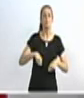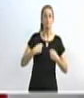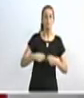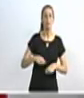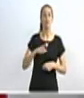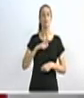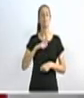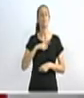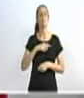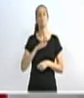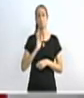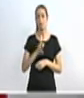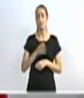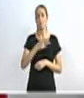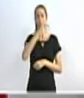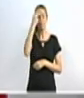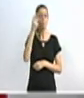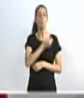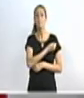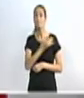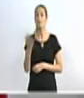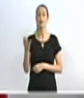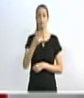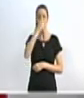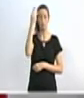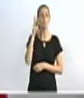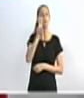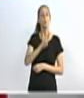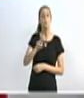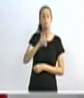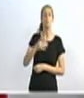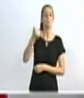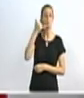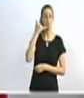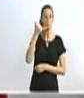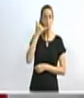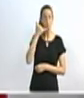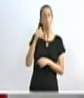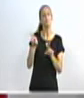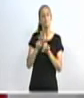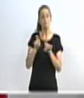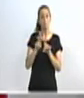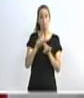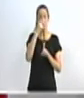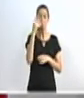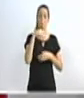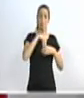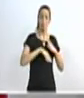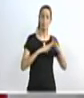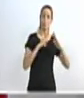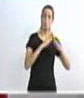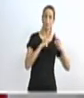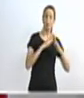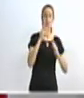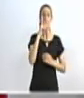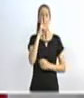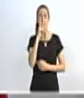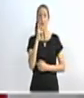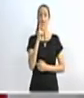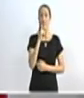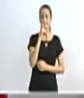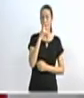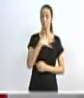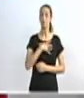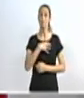explosão muito grande de uso, seja de consumidores dentro da própria residência, onde o pai, a mãe, o filho